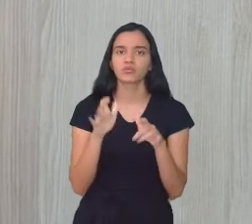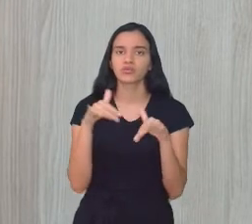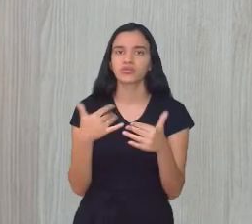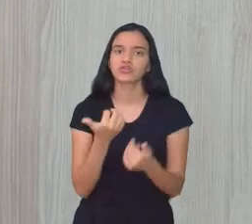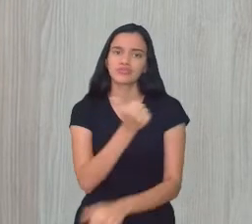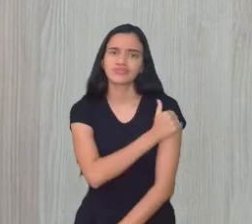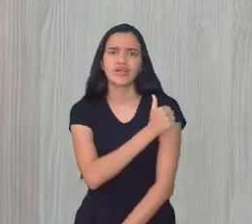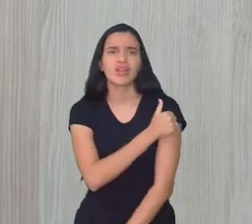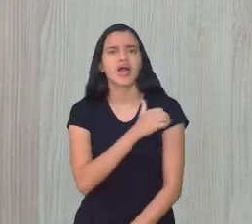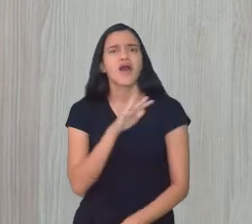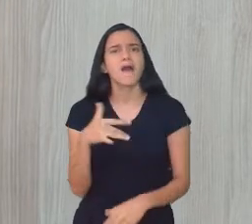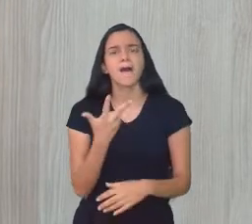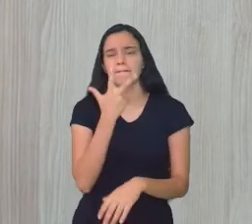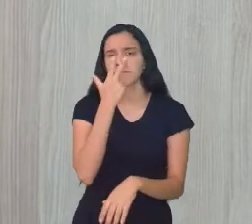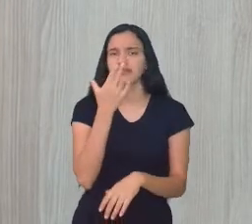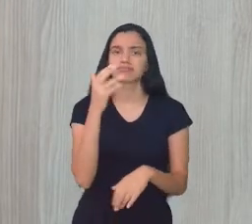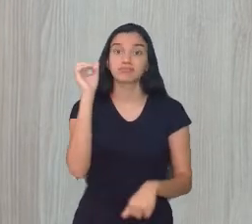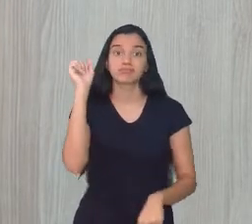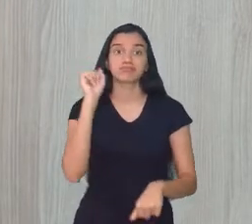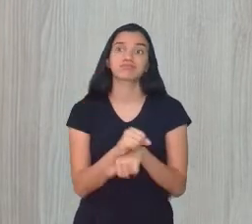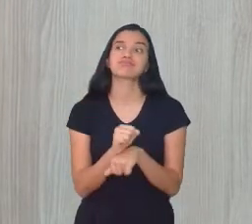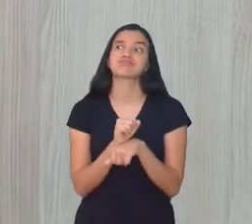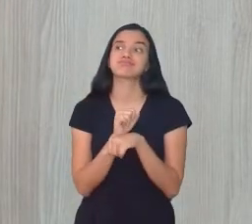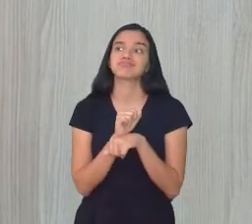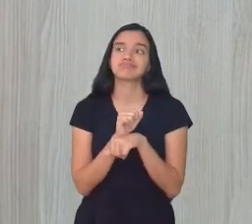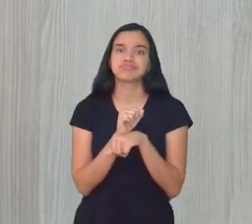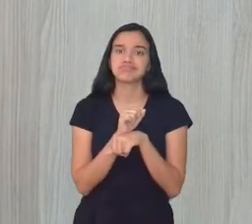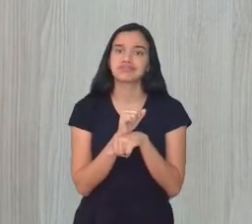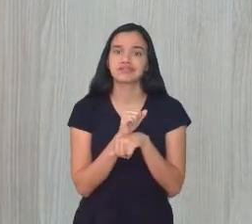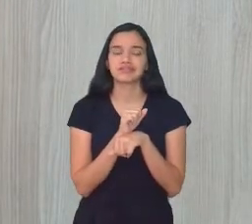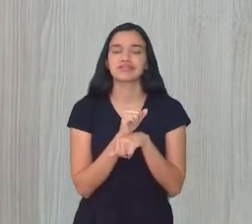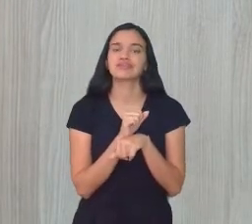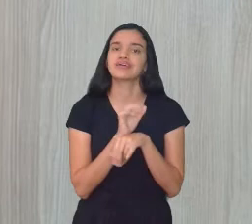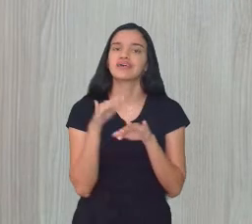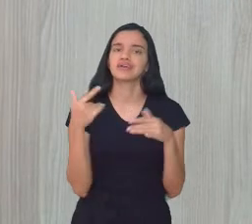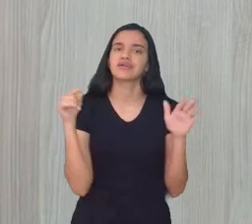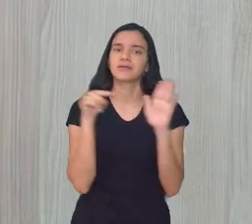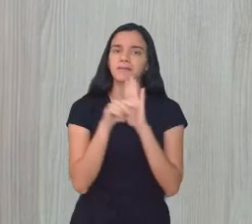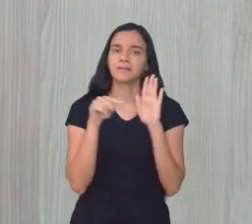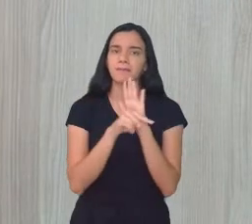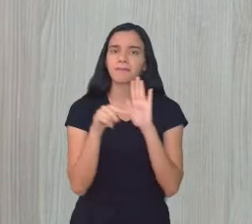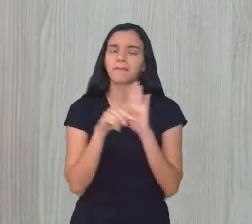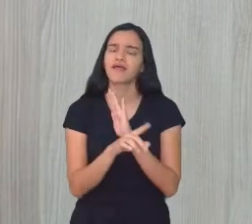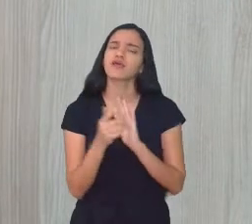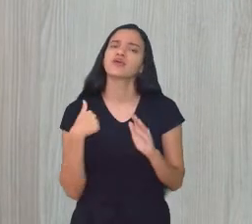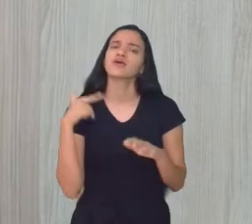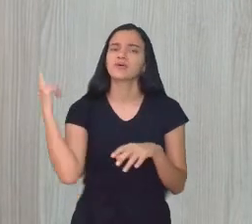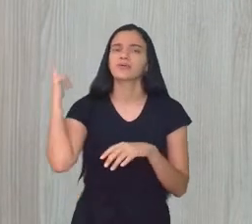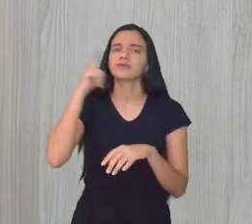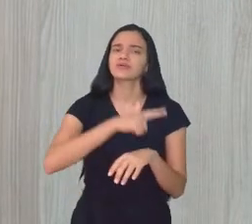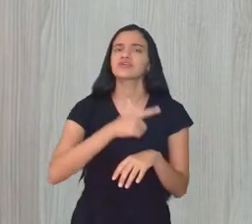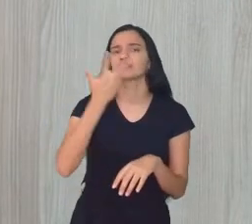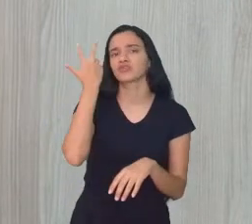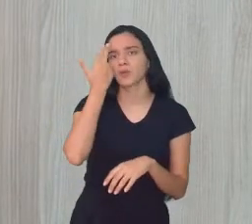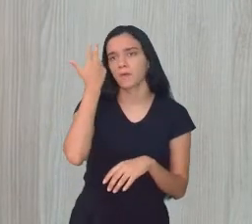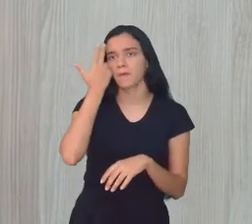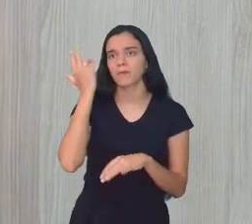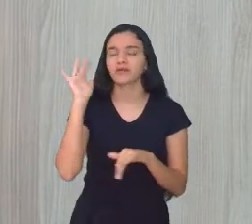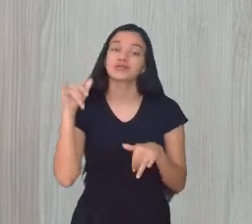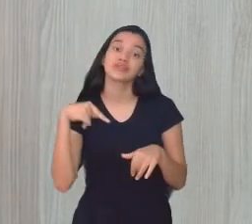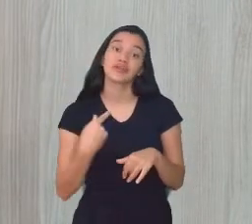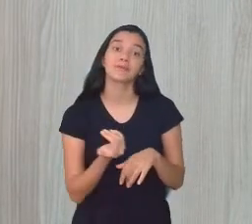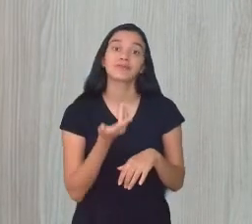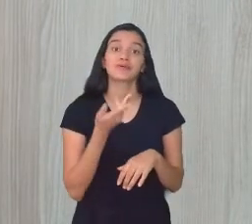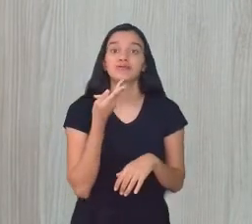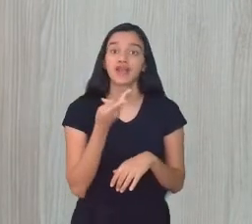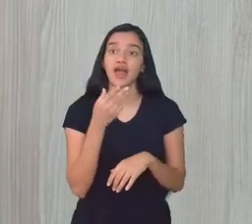os alunos parece que têm uma trava em relação a essas determinadas questões. Então eles conseguem fazer a questão normalmente, aí depois a